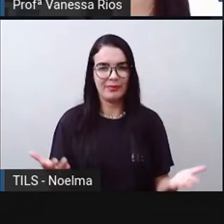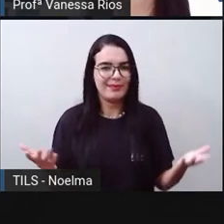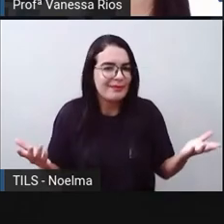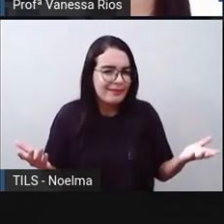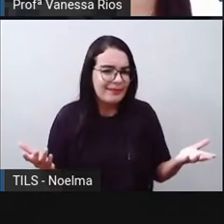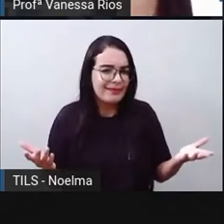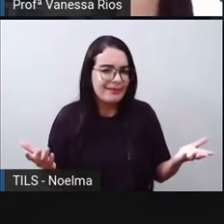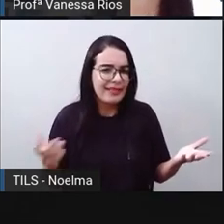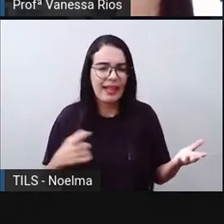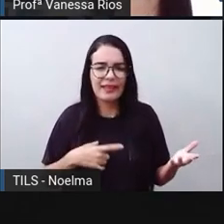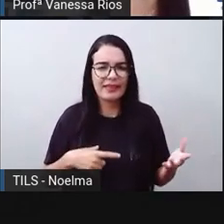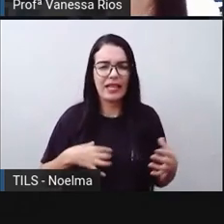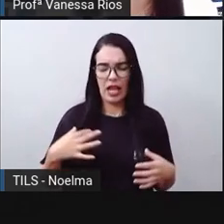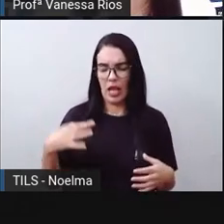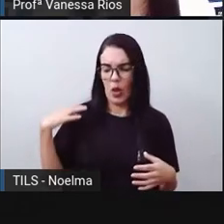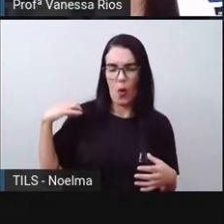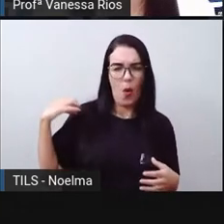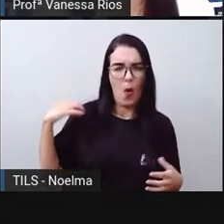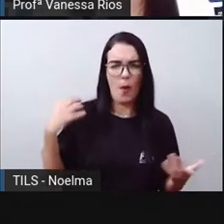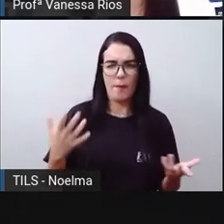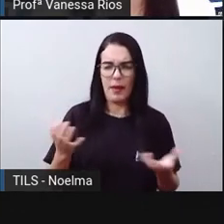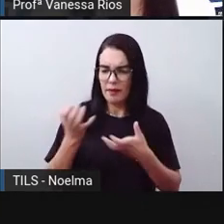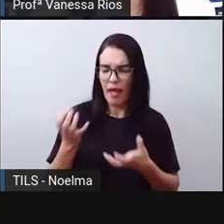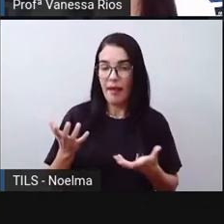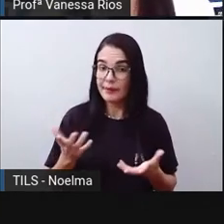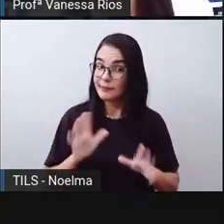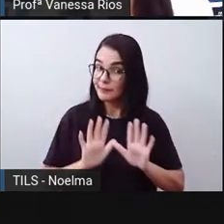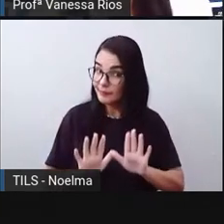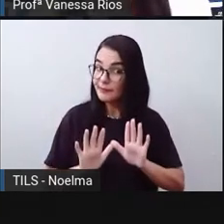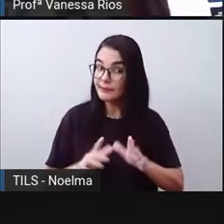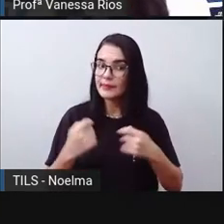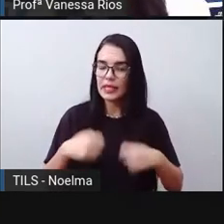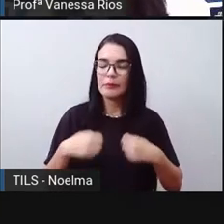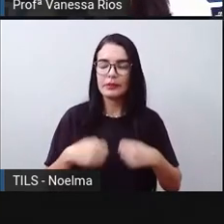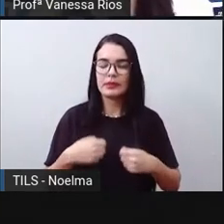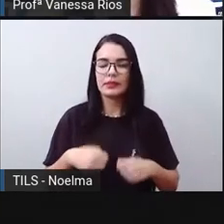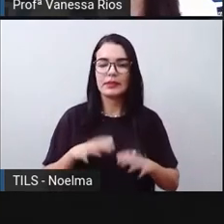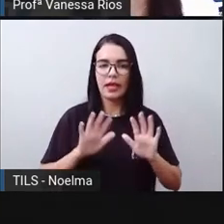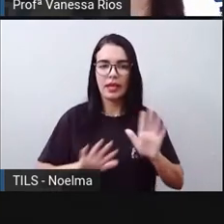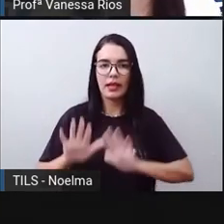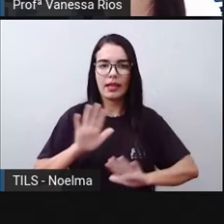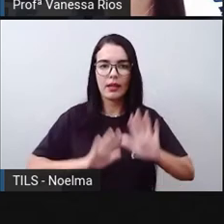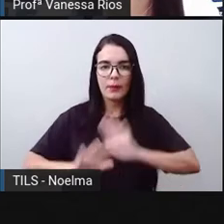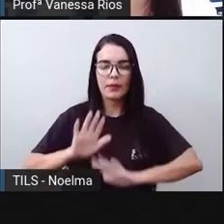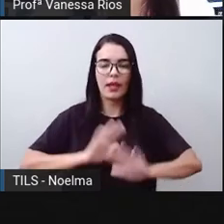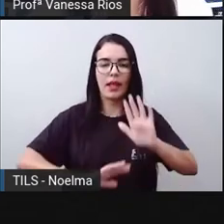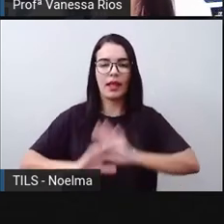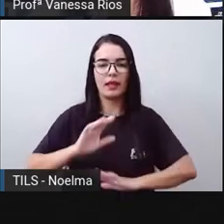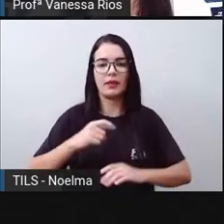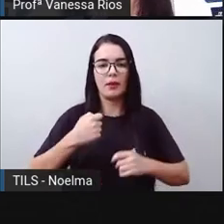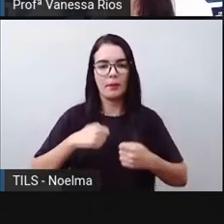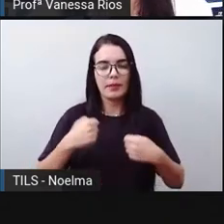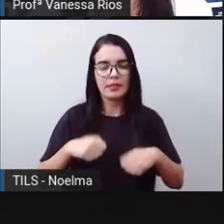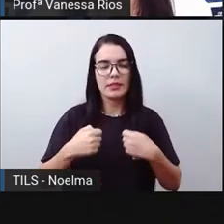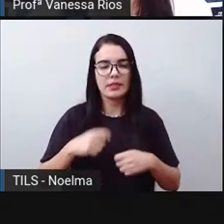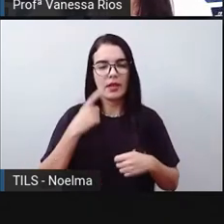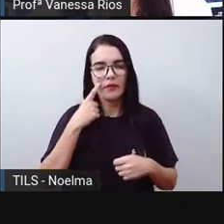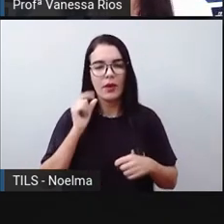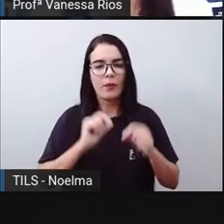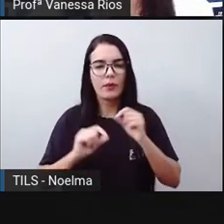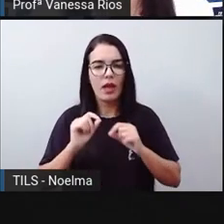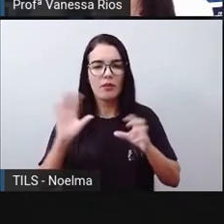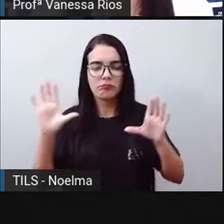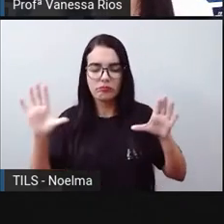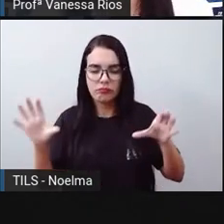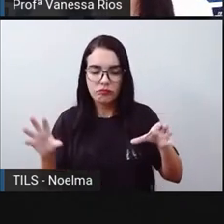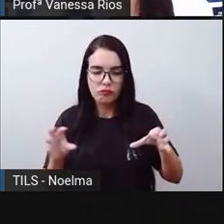se servir, gostar de usar determinada roupa. Então, existem diversos padrões que vão moldando, que vão